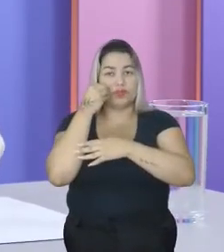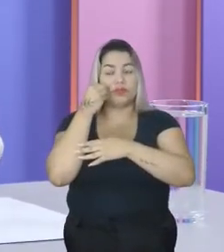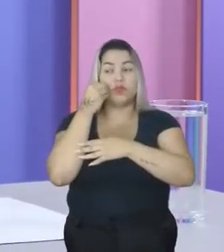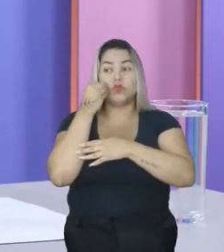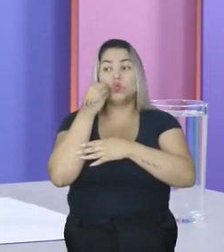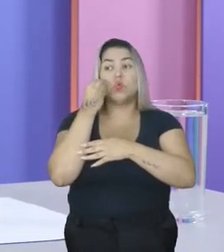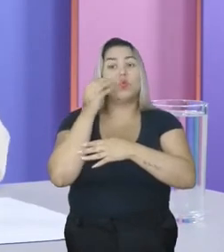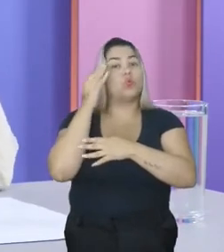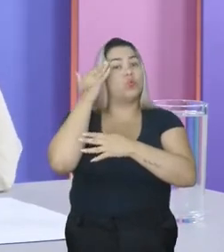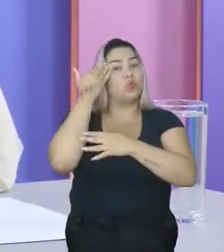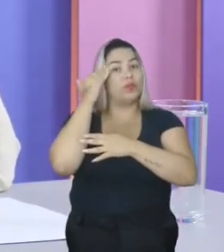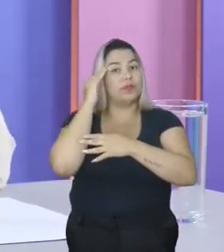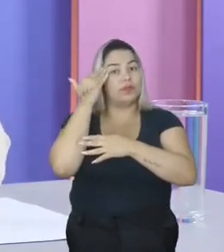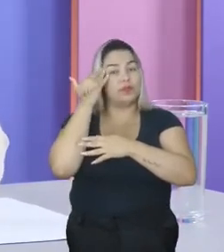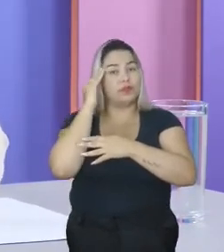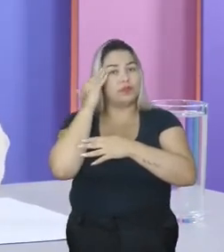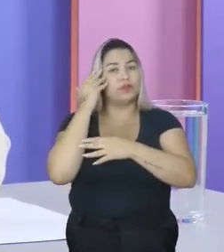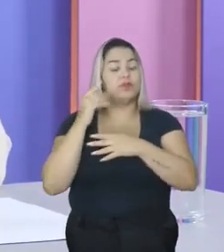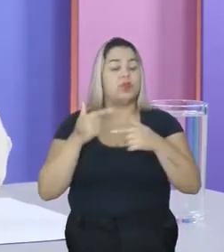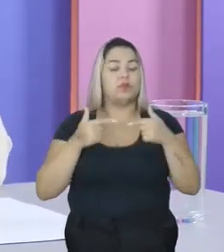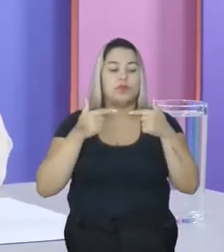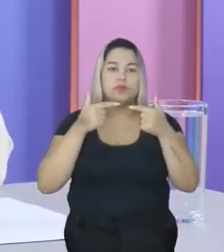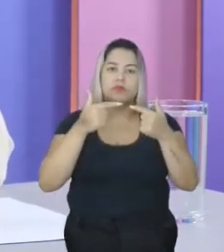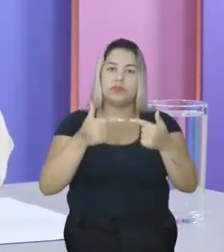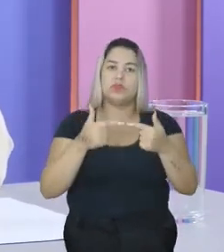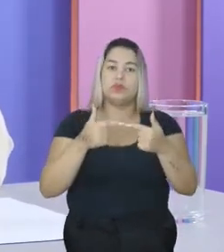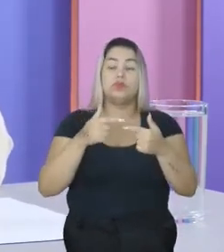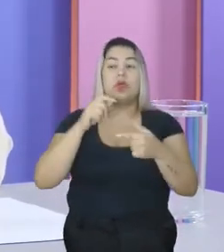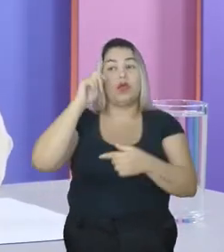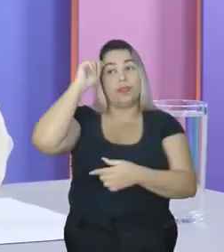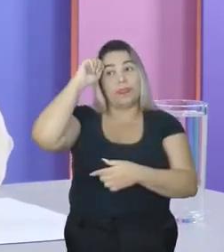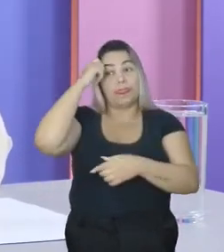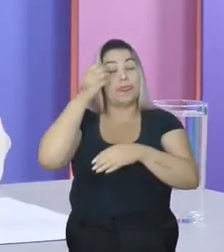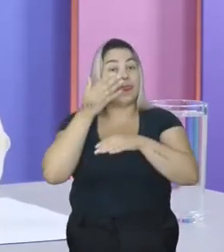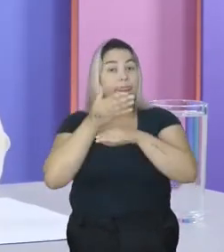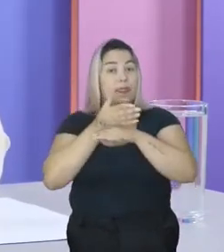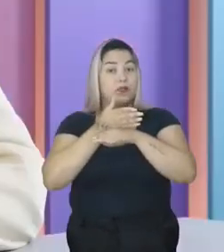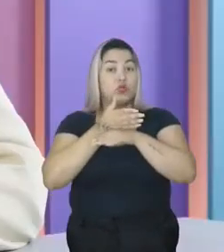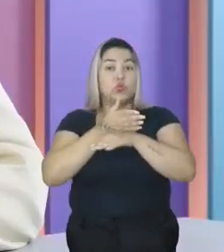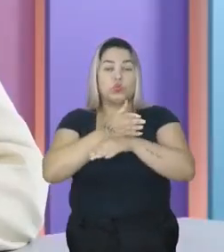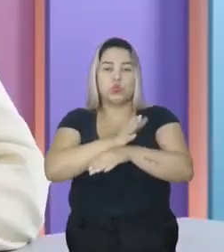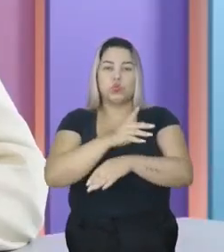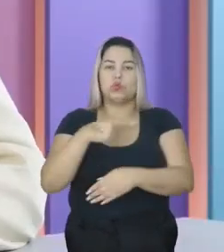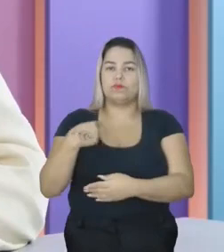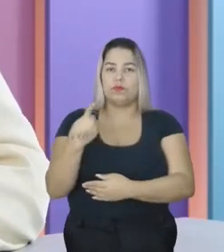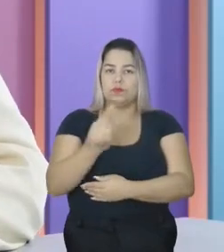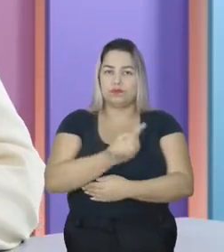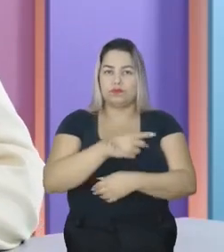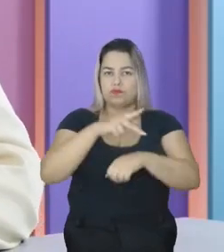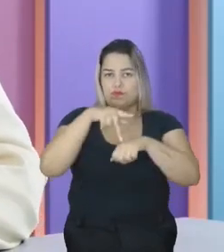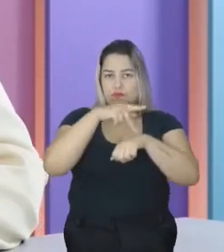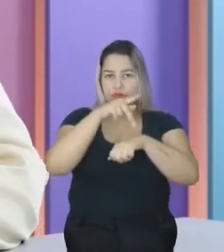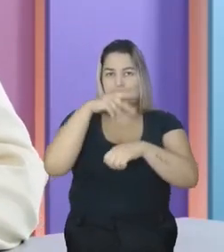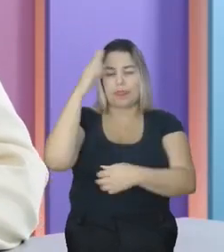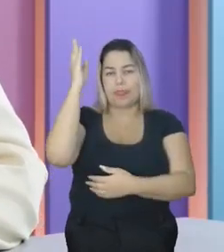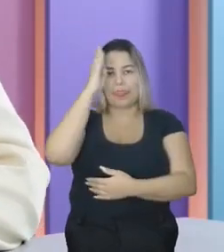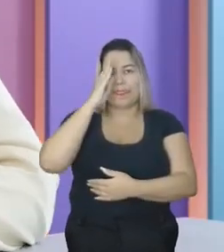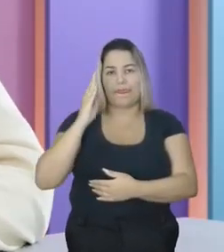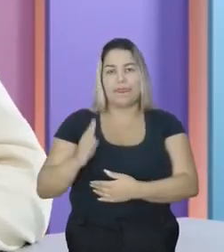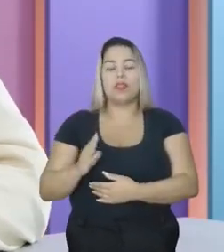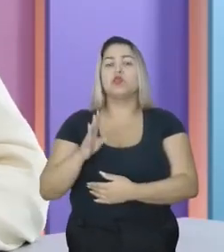que eu entendo pela luta antirracista no nosso país. O Brasil, como é